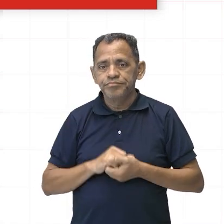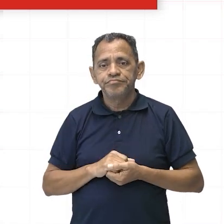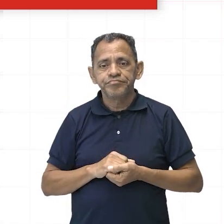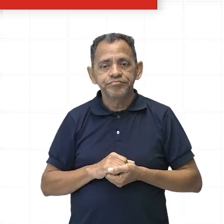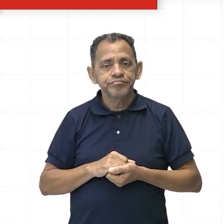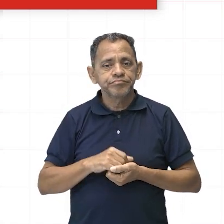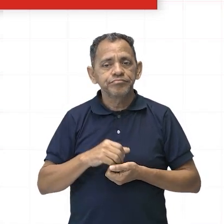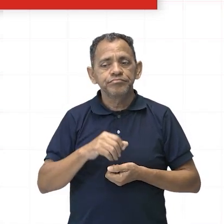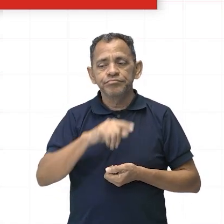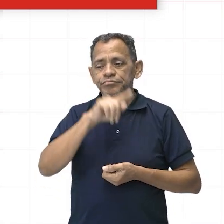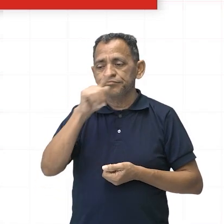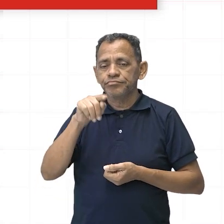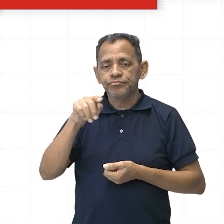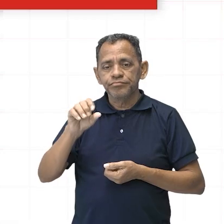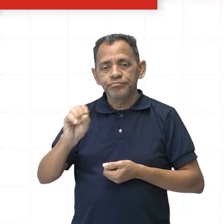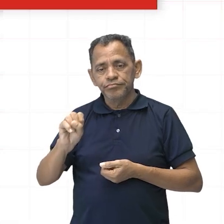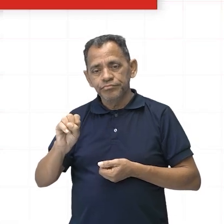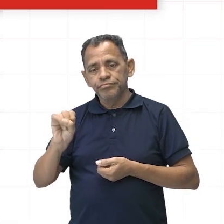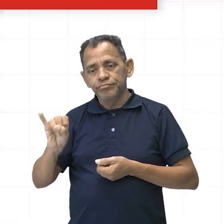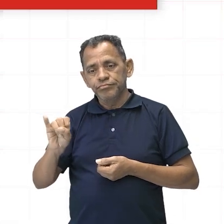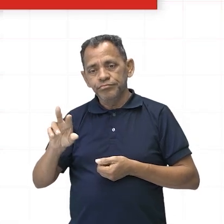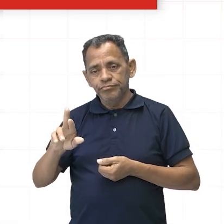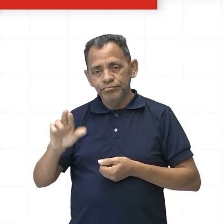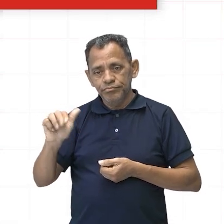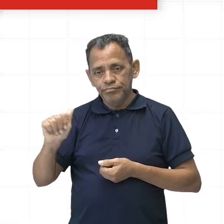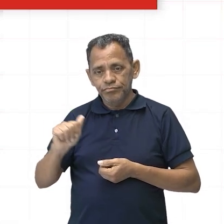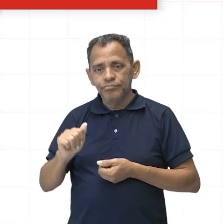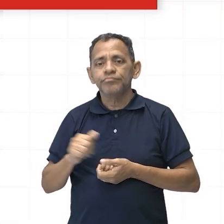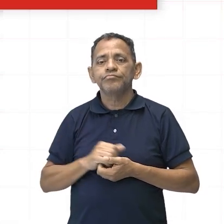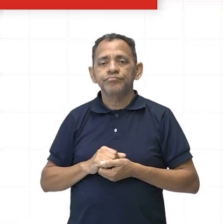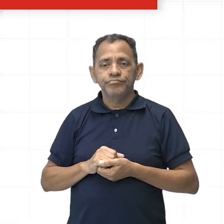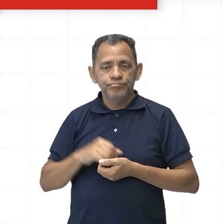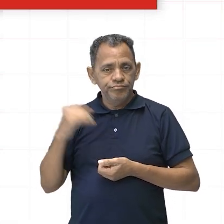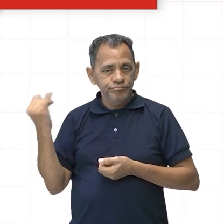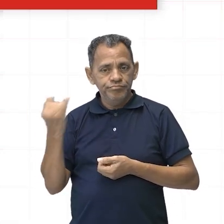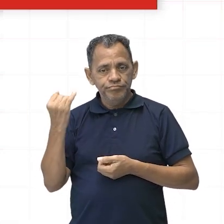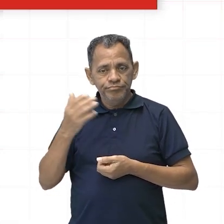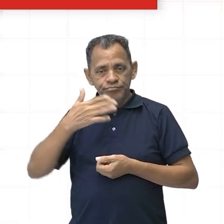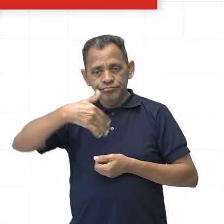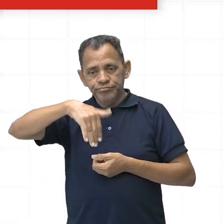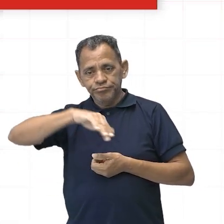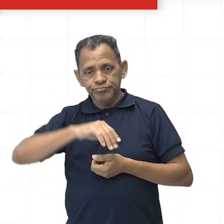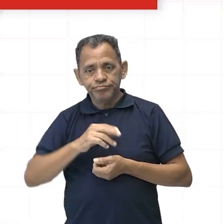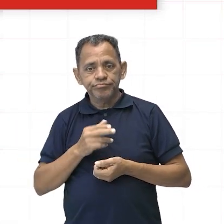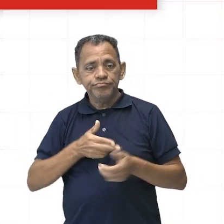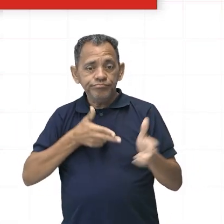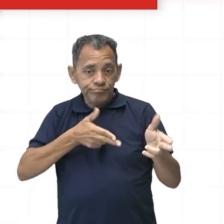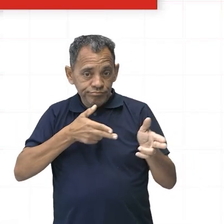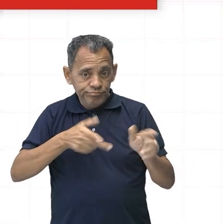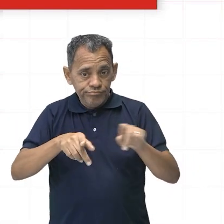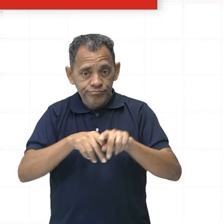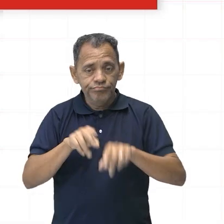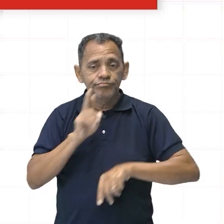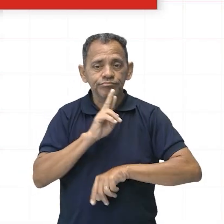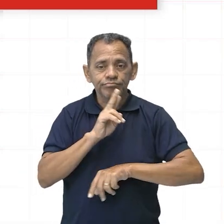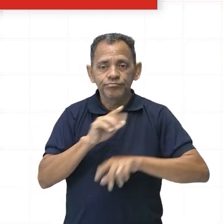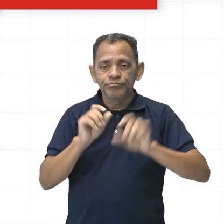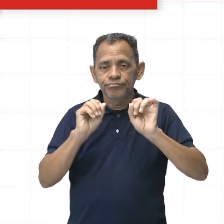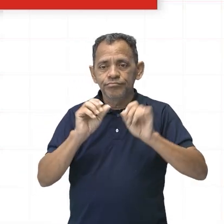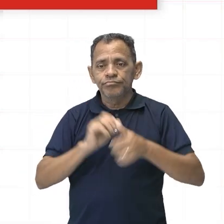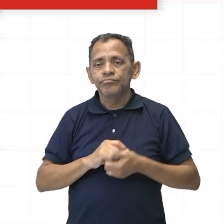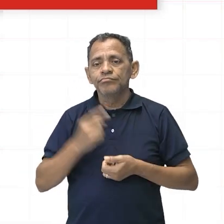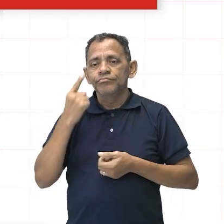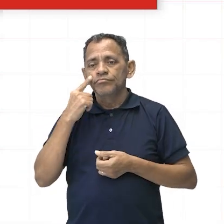né, acaba sendo cliente importante aí da indústria de armamentos da Rússia também, tá? Então, a gente observa